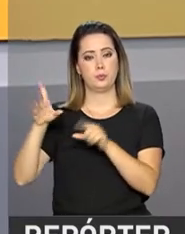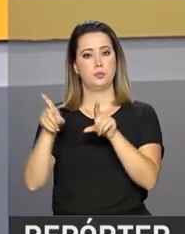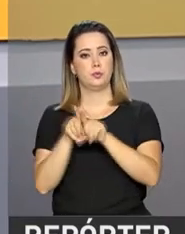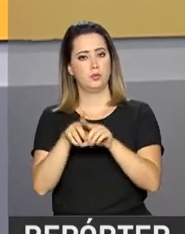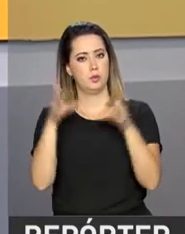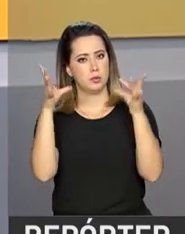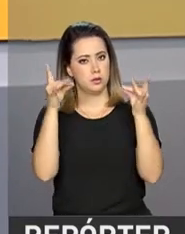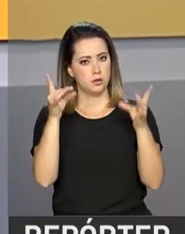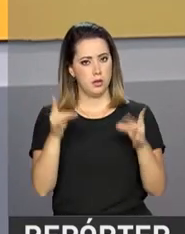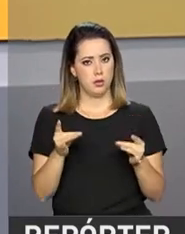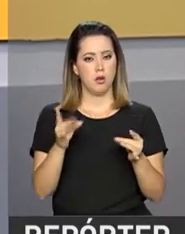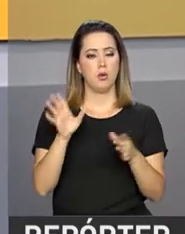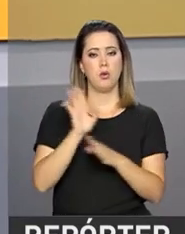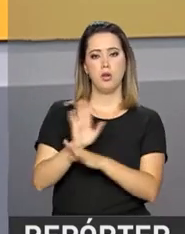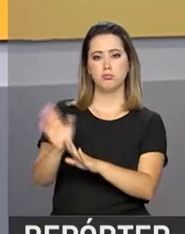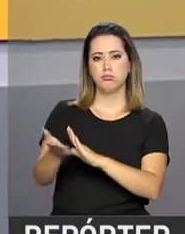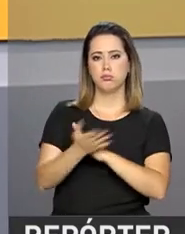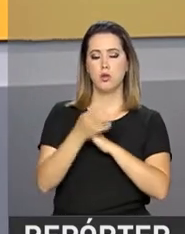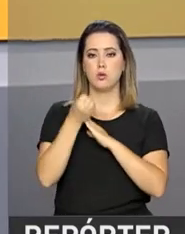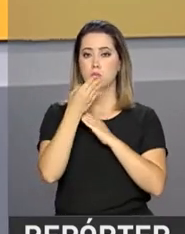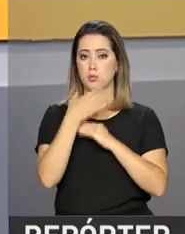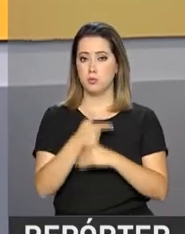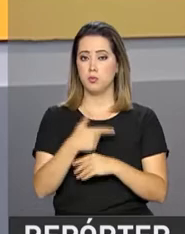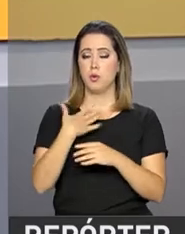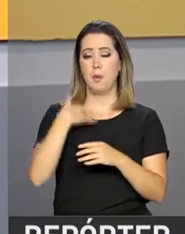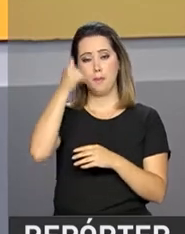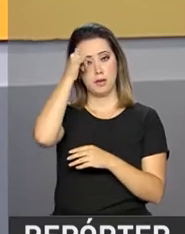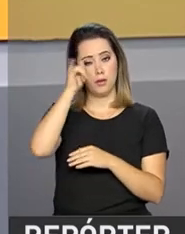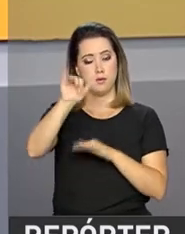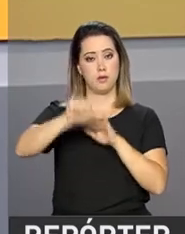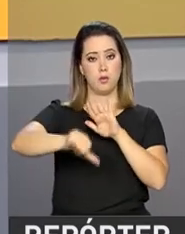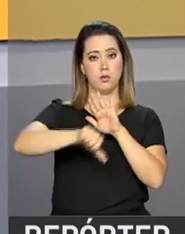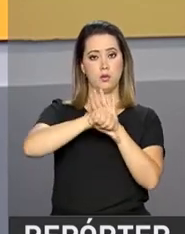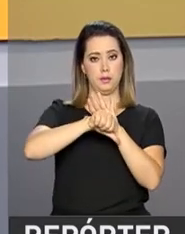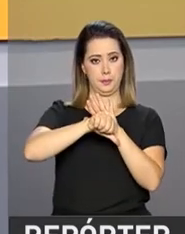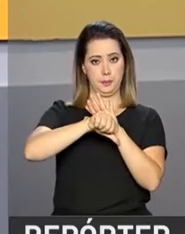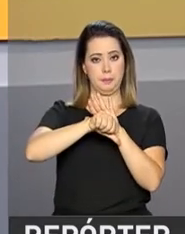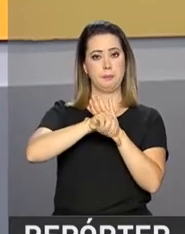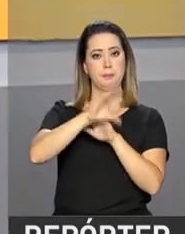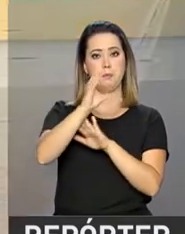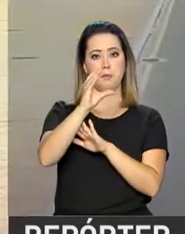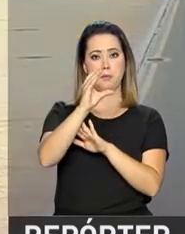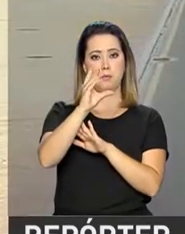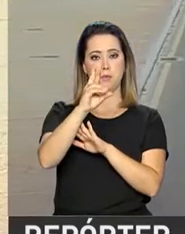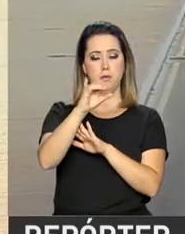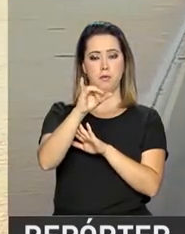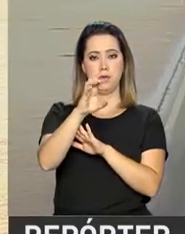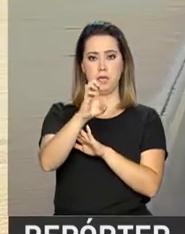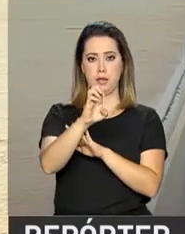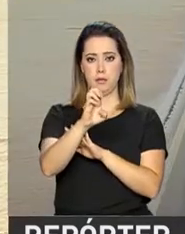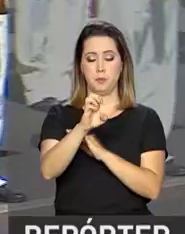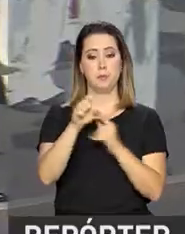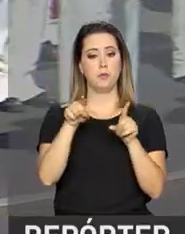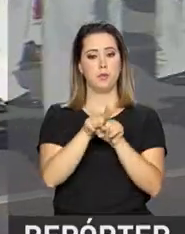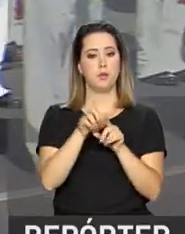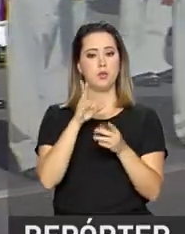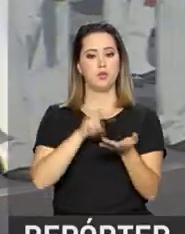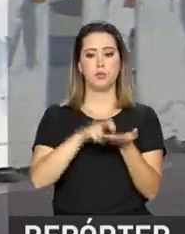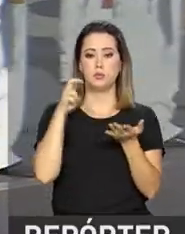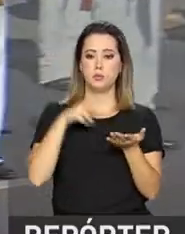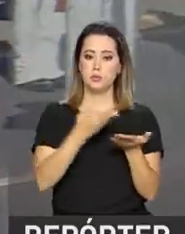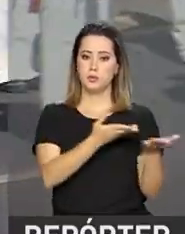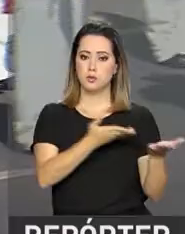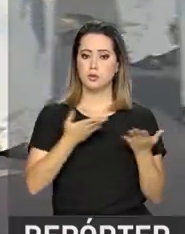ainda a cooperação bem-sucedida no combate ao crime organizado. Ainda de manhã, Horácio Cartes foi recebido no